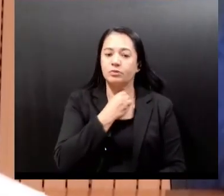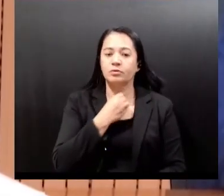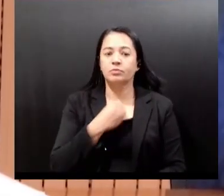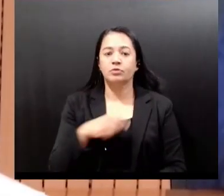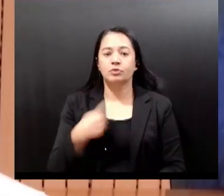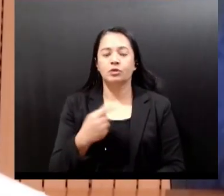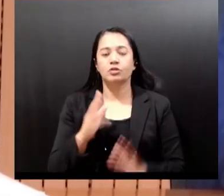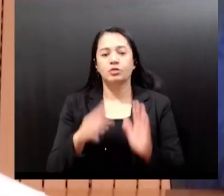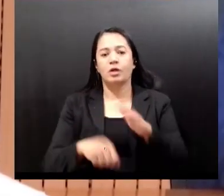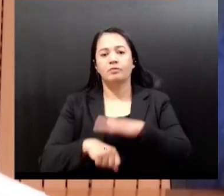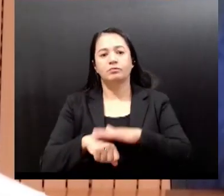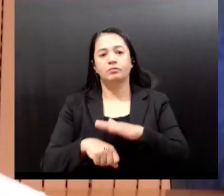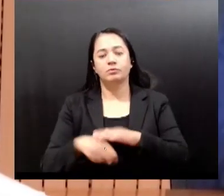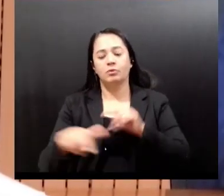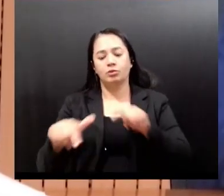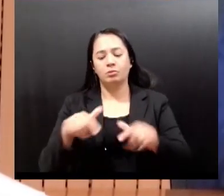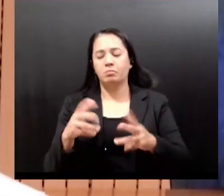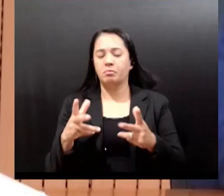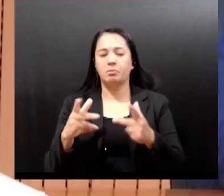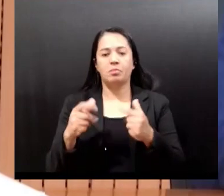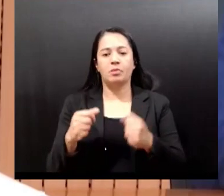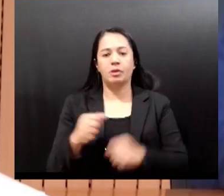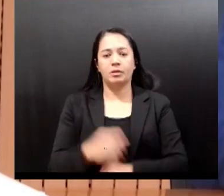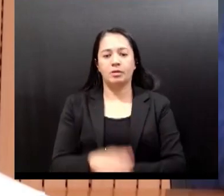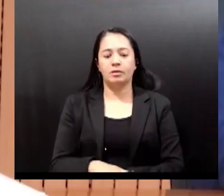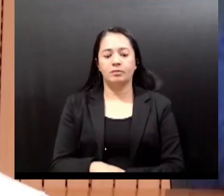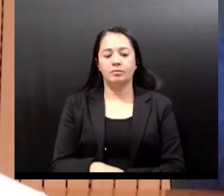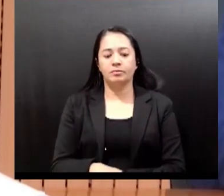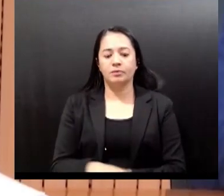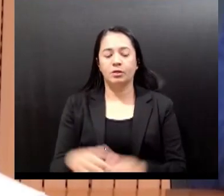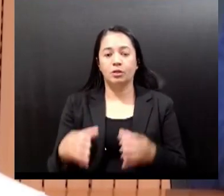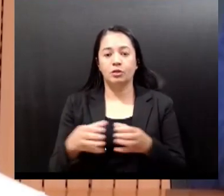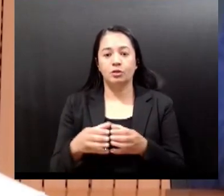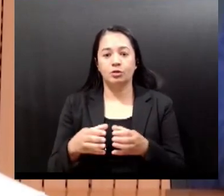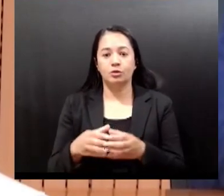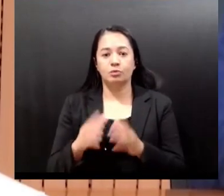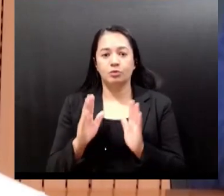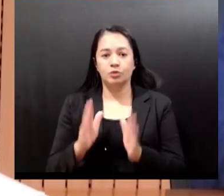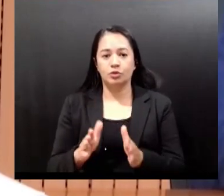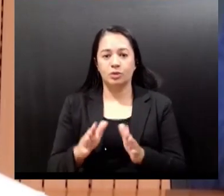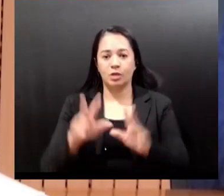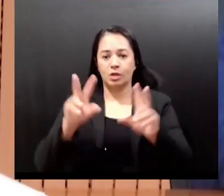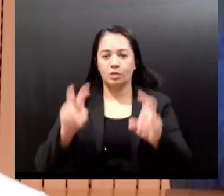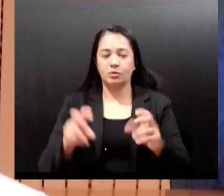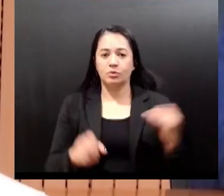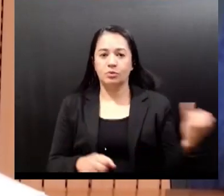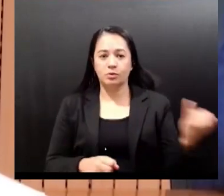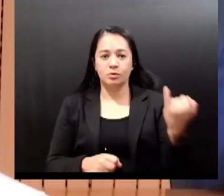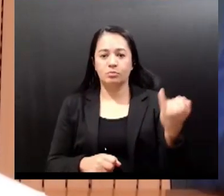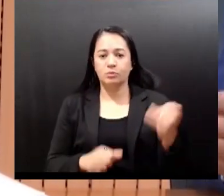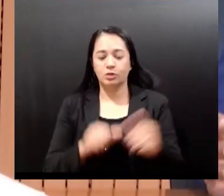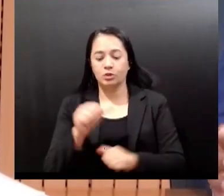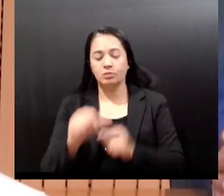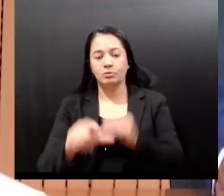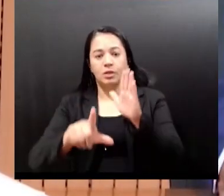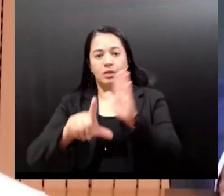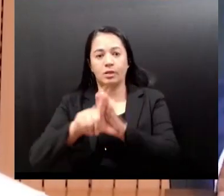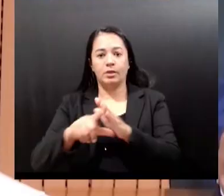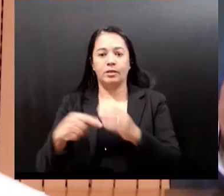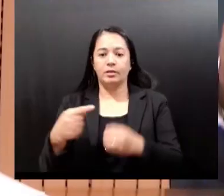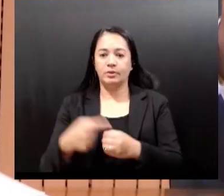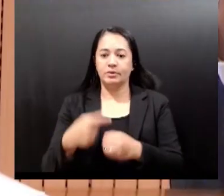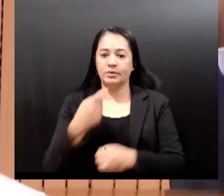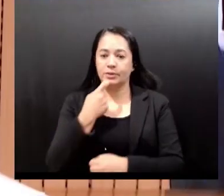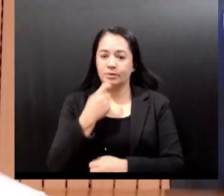trabalho, Benelima. Essa comissão aqui já debateu assuntos importantes que se tornaram lei na nossa cidade e tem cada